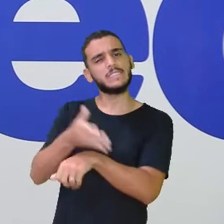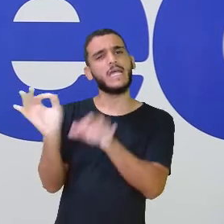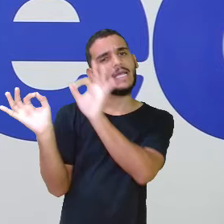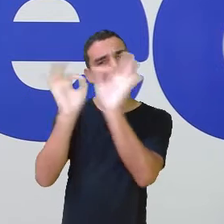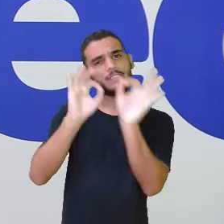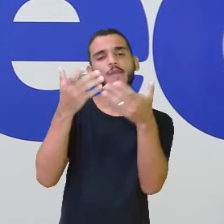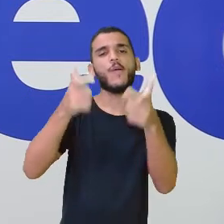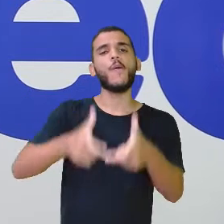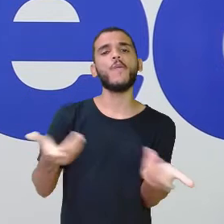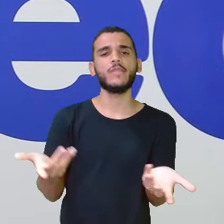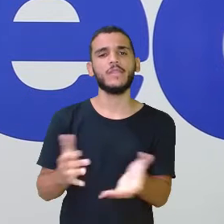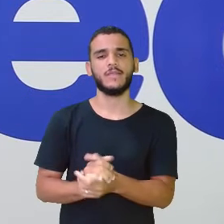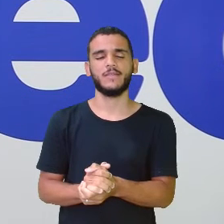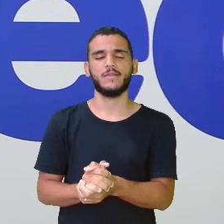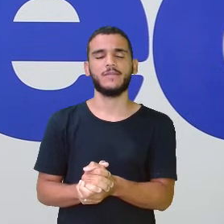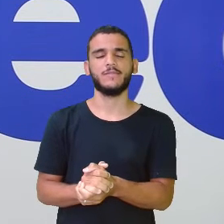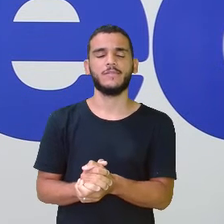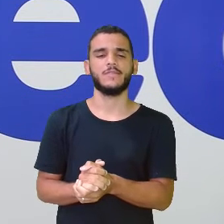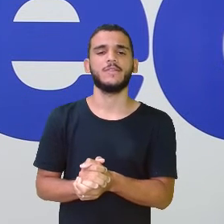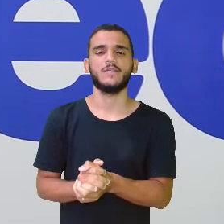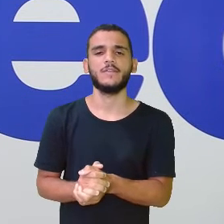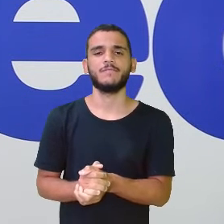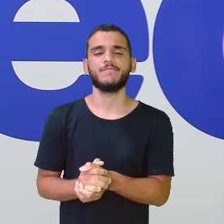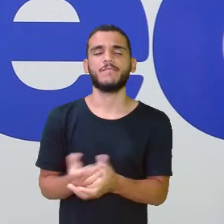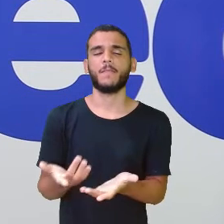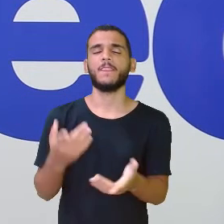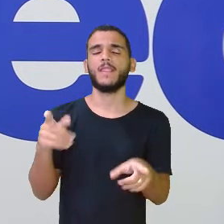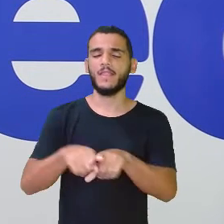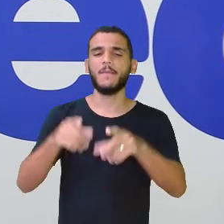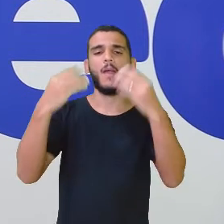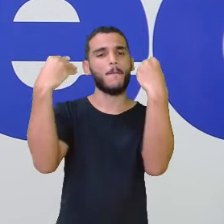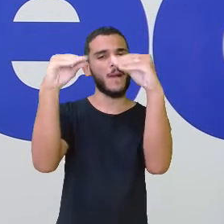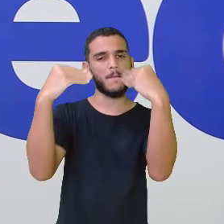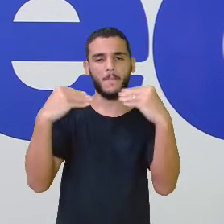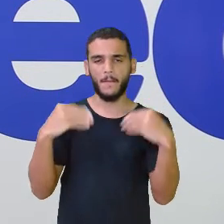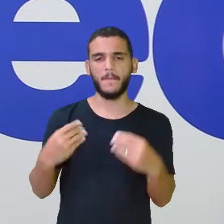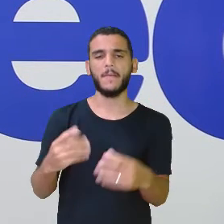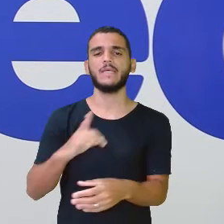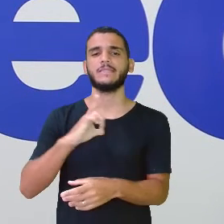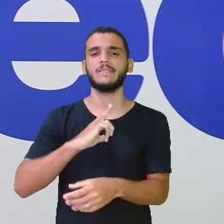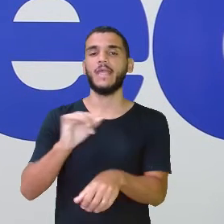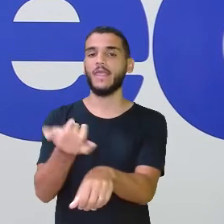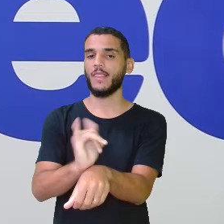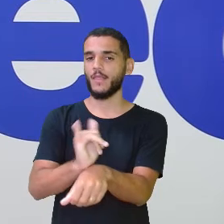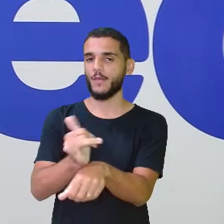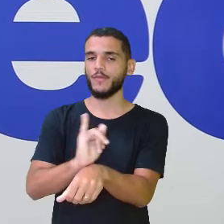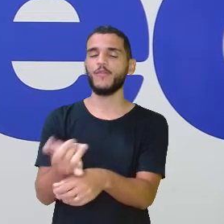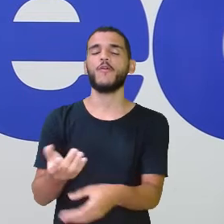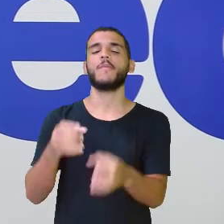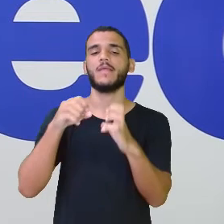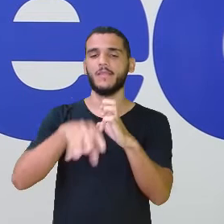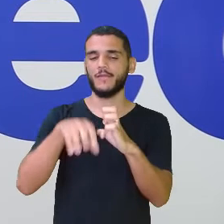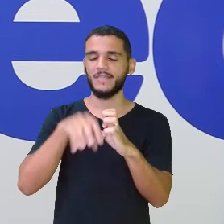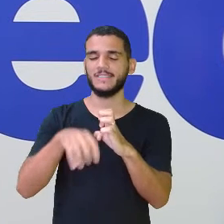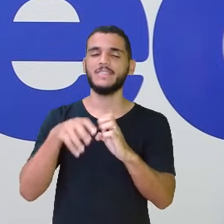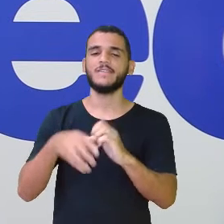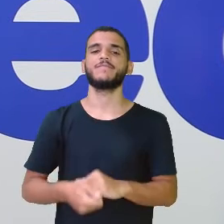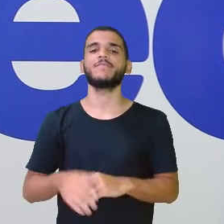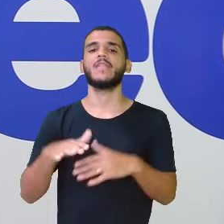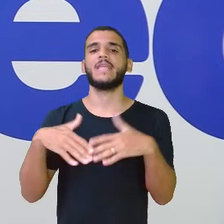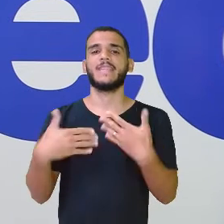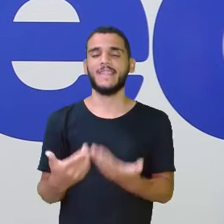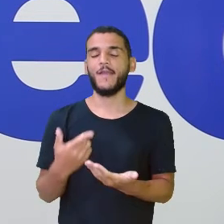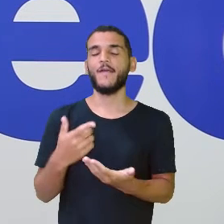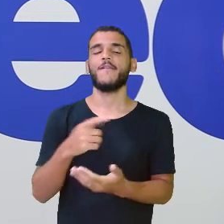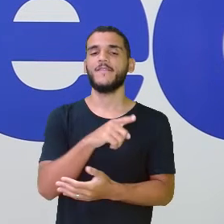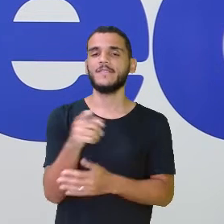aula e outras aulas também, numa playlist lá no canal do YouTube do Educa Recife. E aí lá